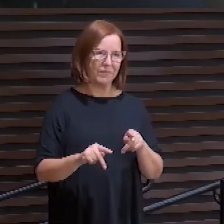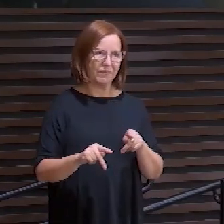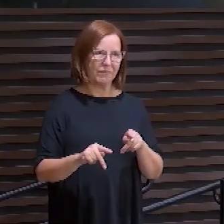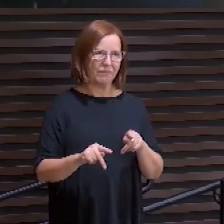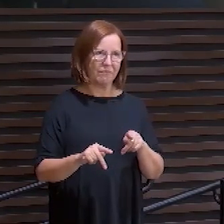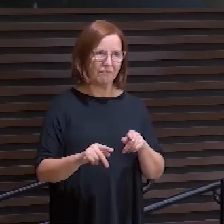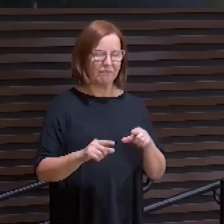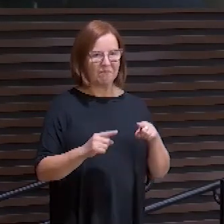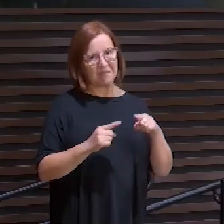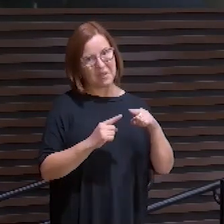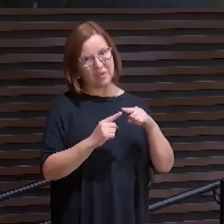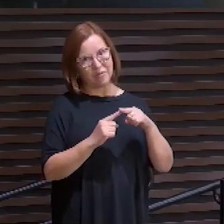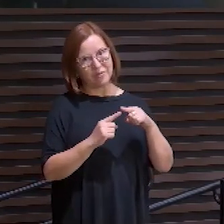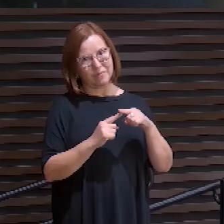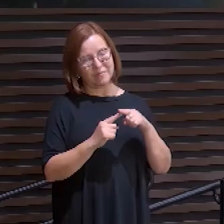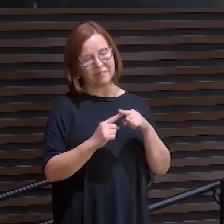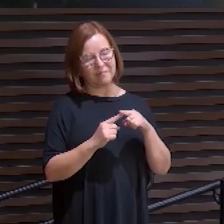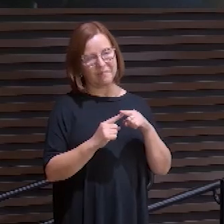tipificada